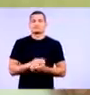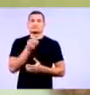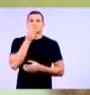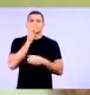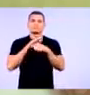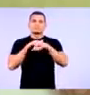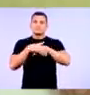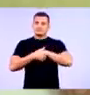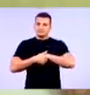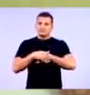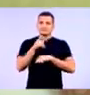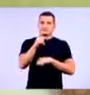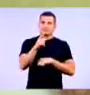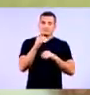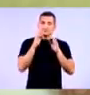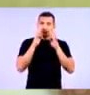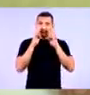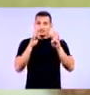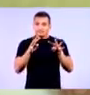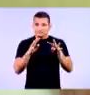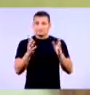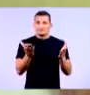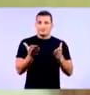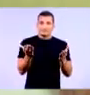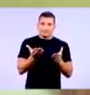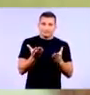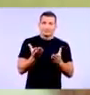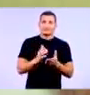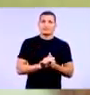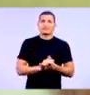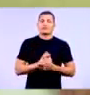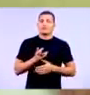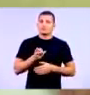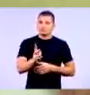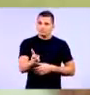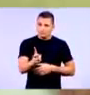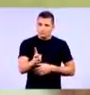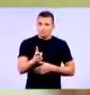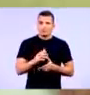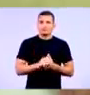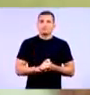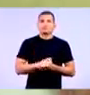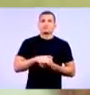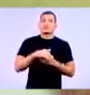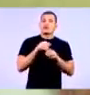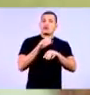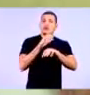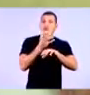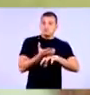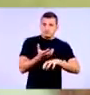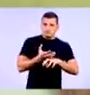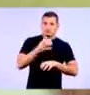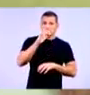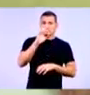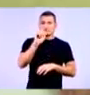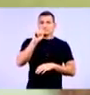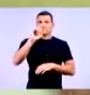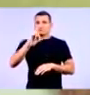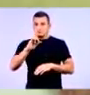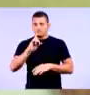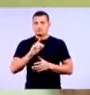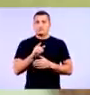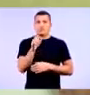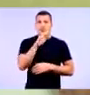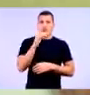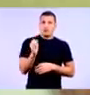Boa noite a você que nos assiste. Hoje daremos continuidade à disciplina Ambientação para EAD, né? Espero que vocês aproveitem bastante e tirem